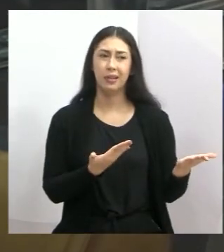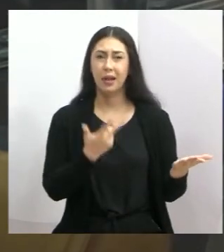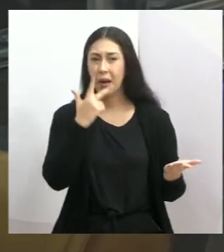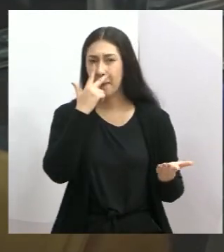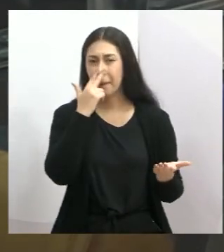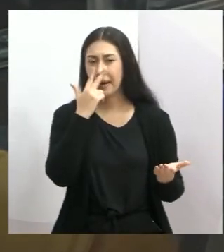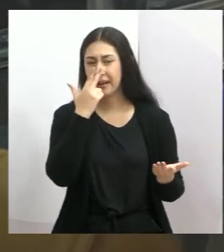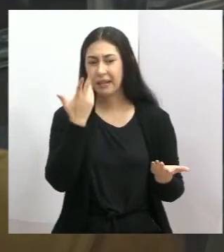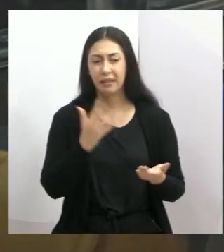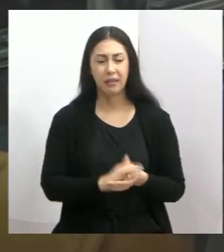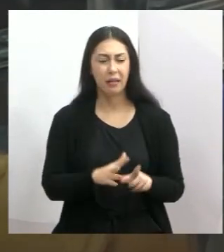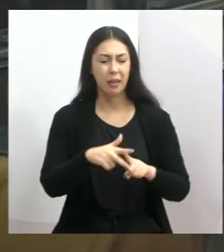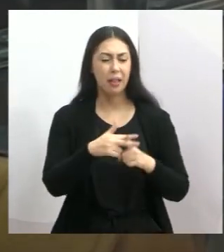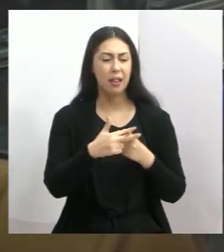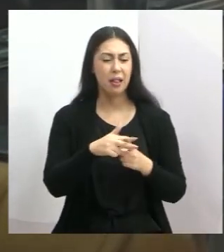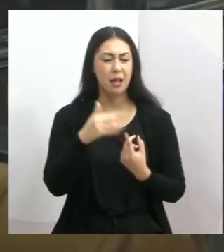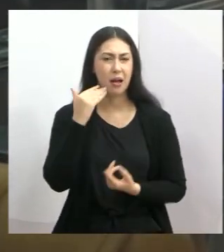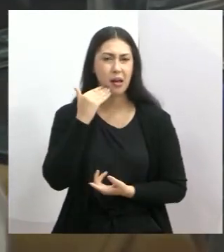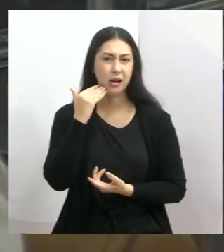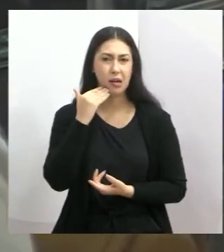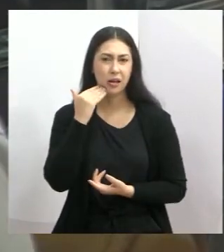e parece uma gambiarra